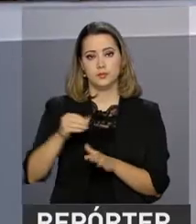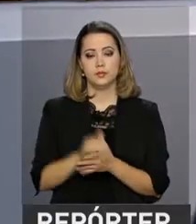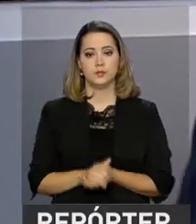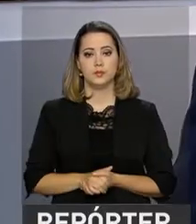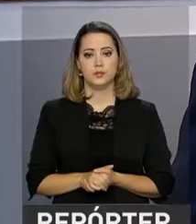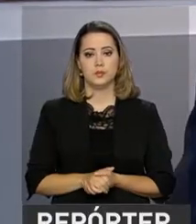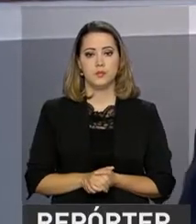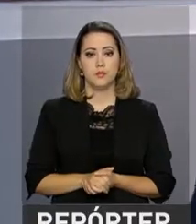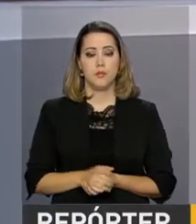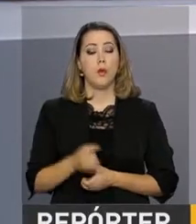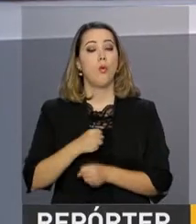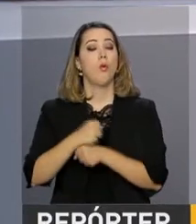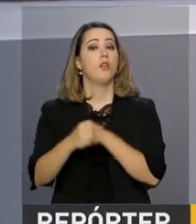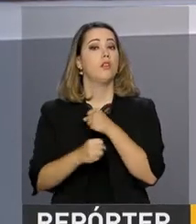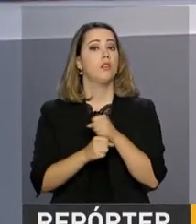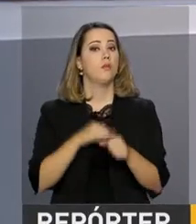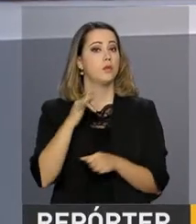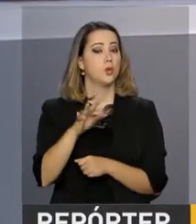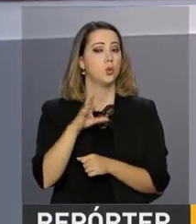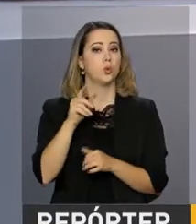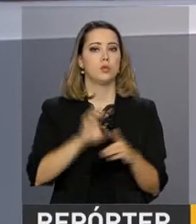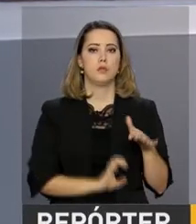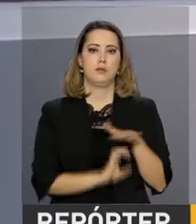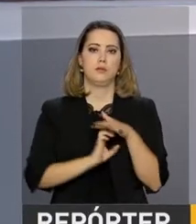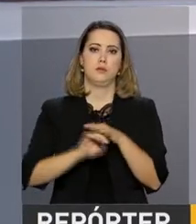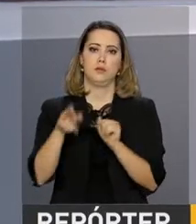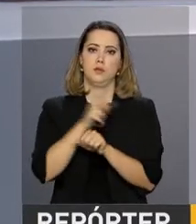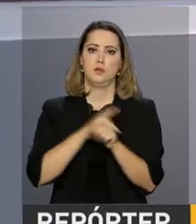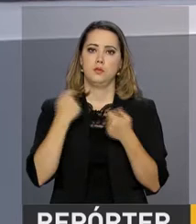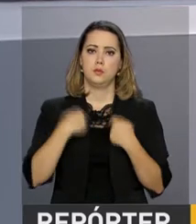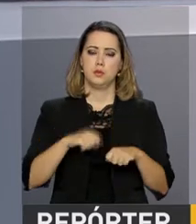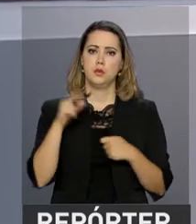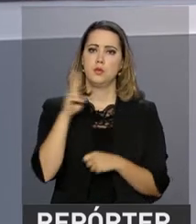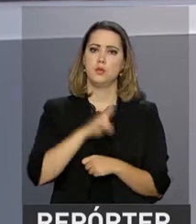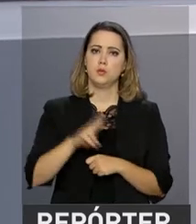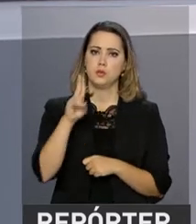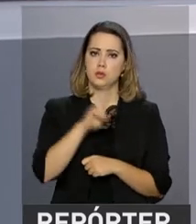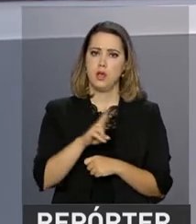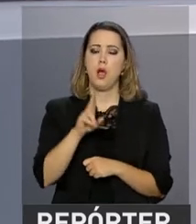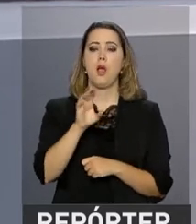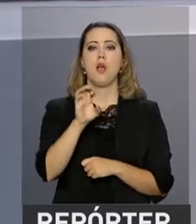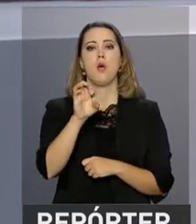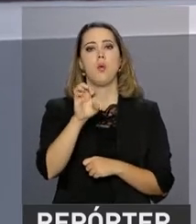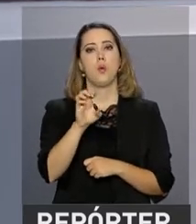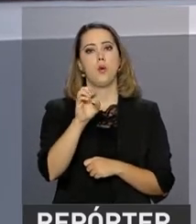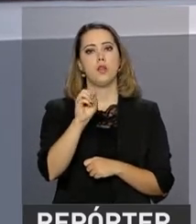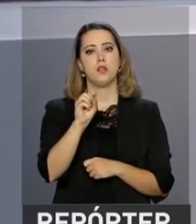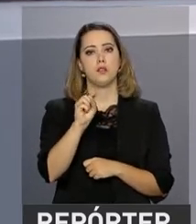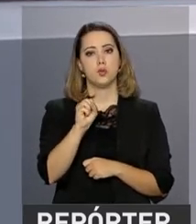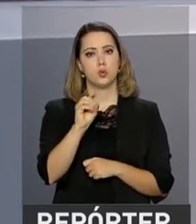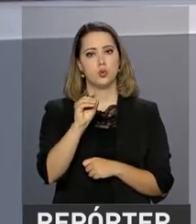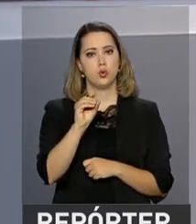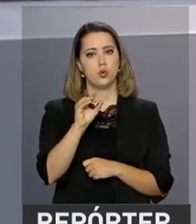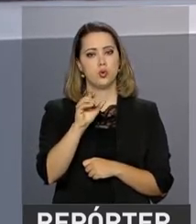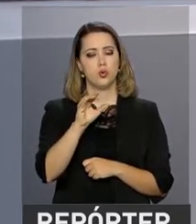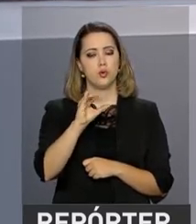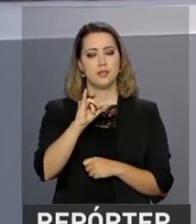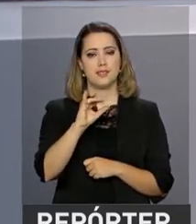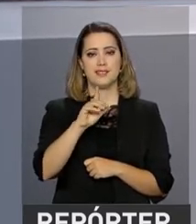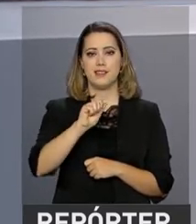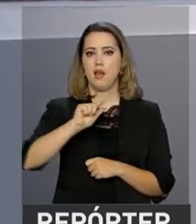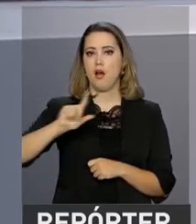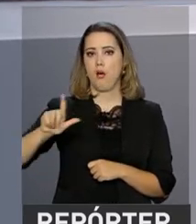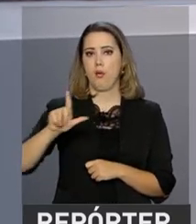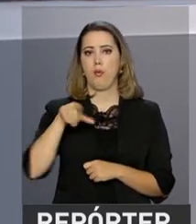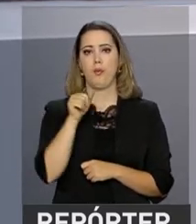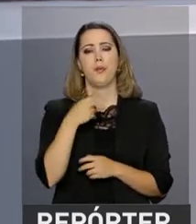informações. No ano que vem, todas as empresas do país deverão usar a plataforma E-Social para prestar informações como pagamento de